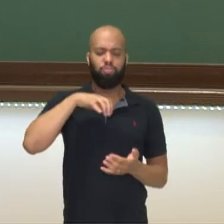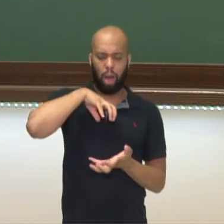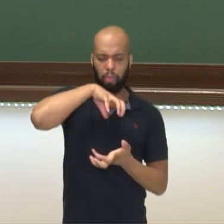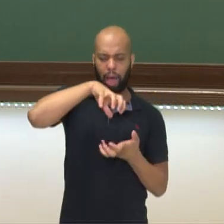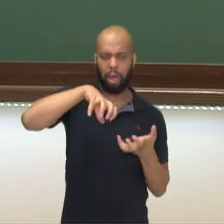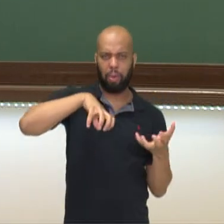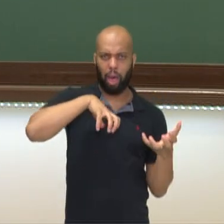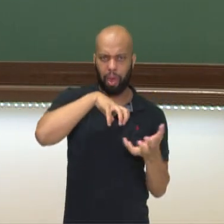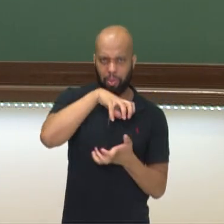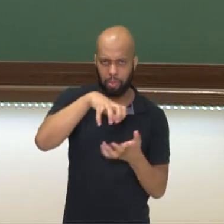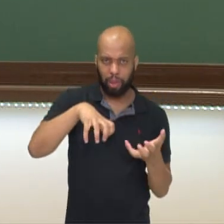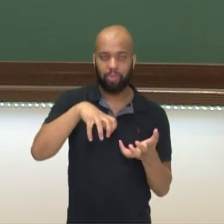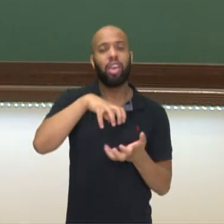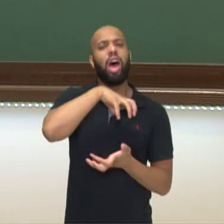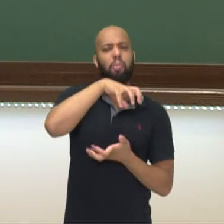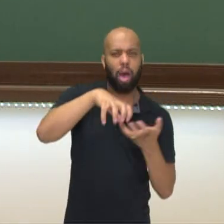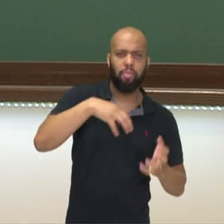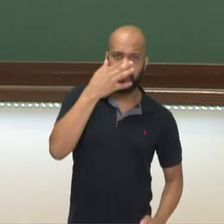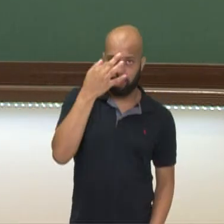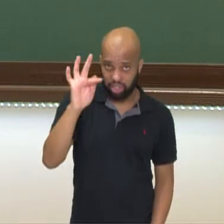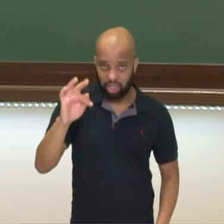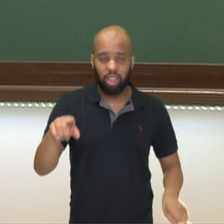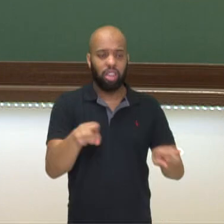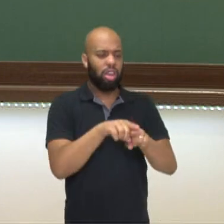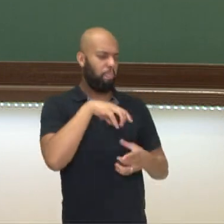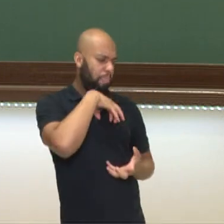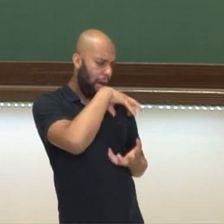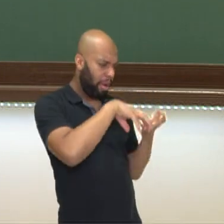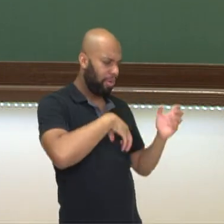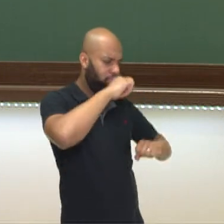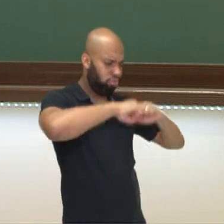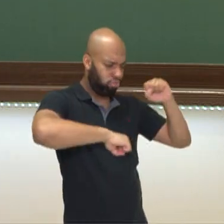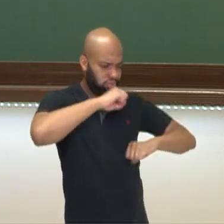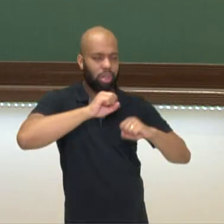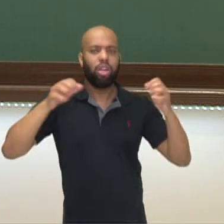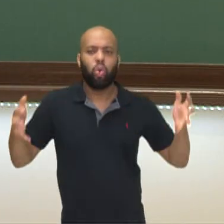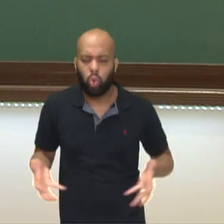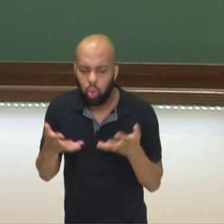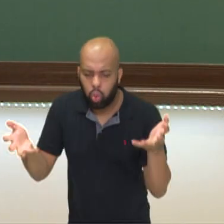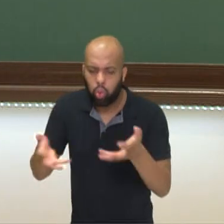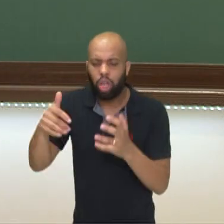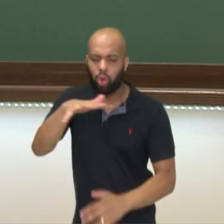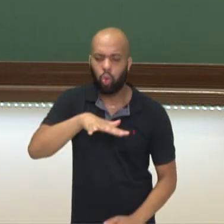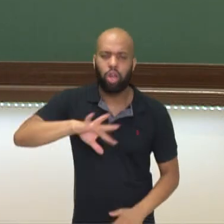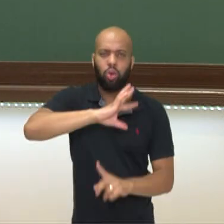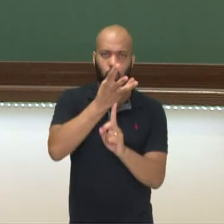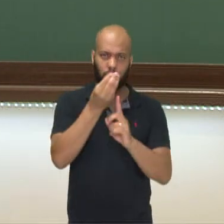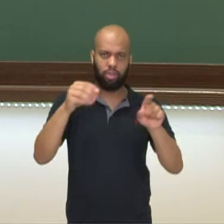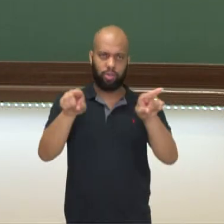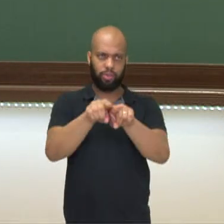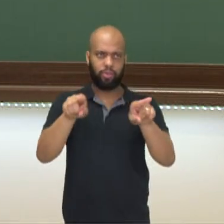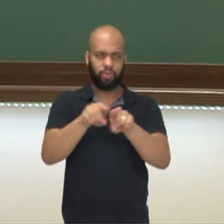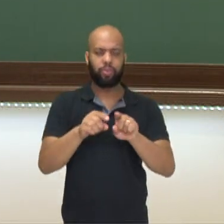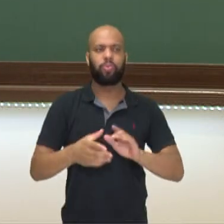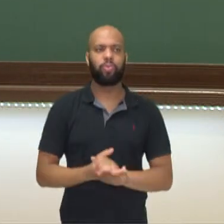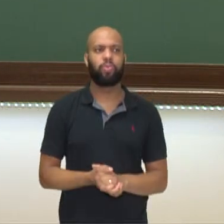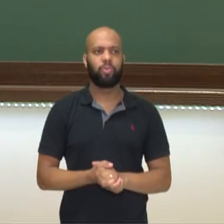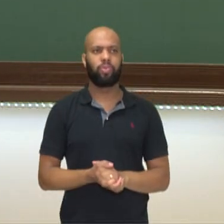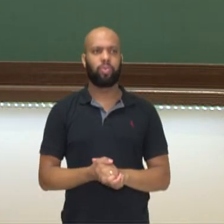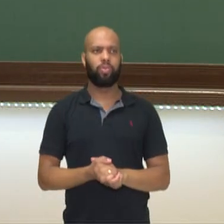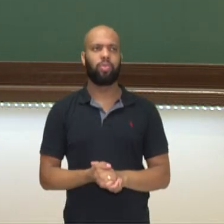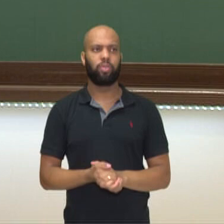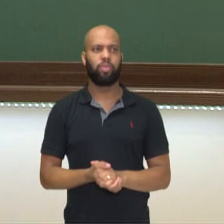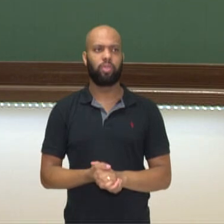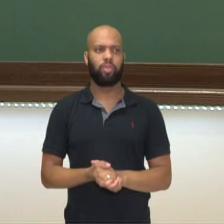revoluções, tanto a francesa quanto a industrial, que também motivaram todo o cenário artístico, ok?